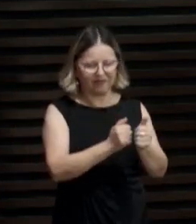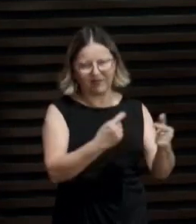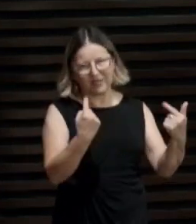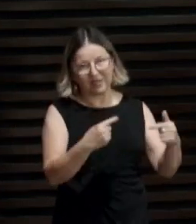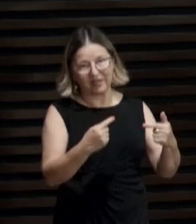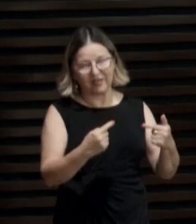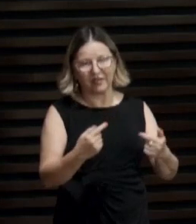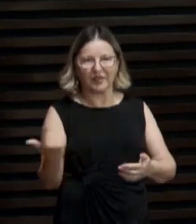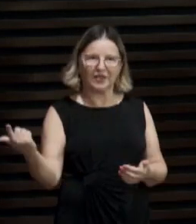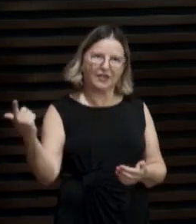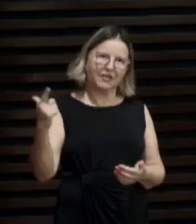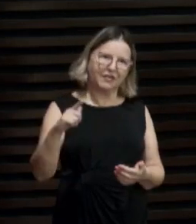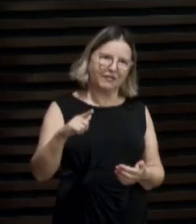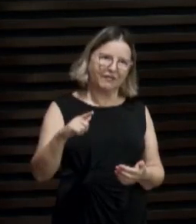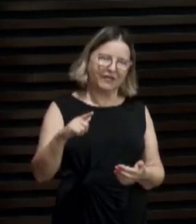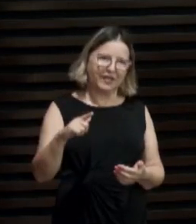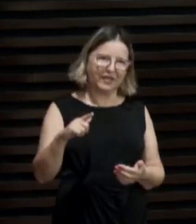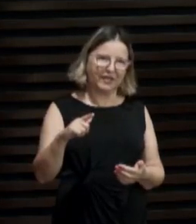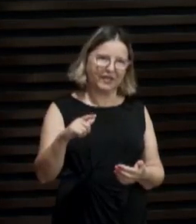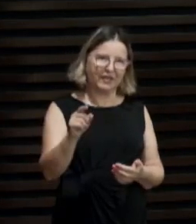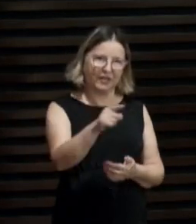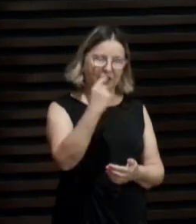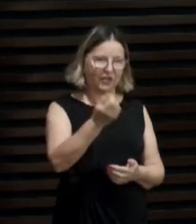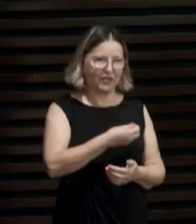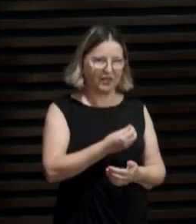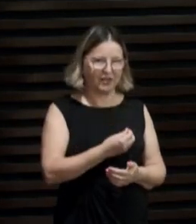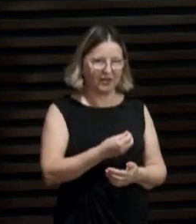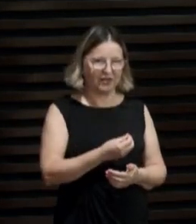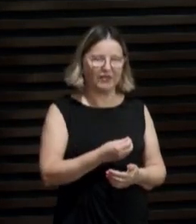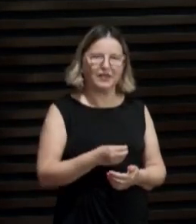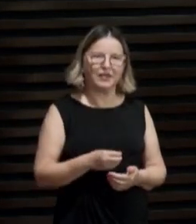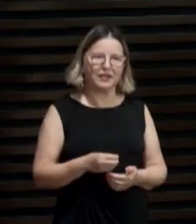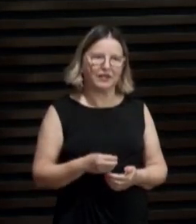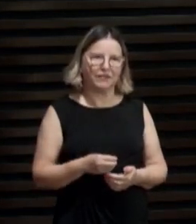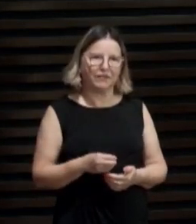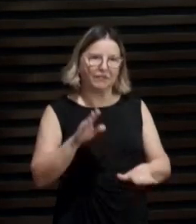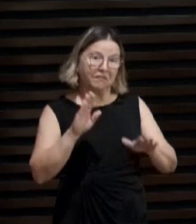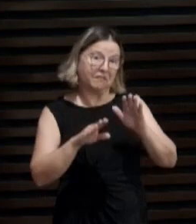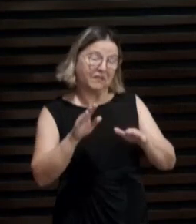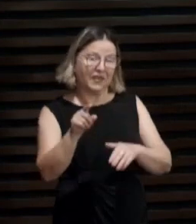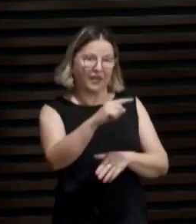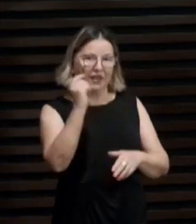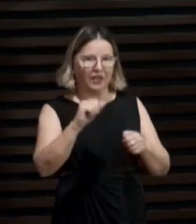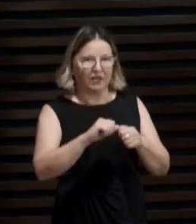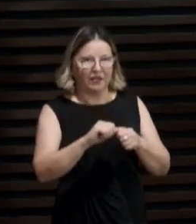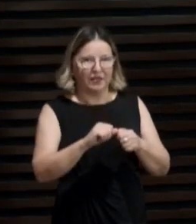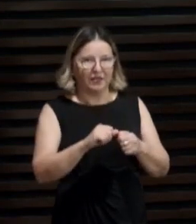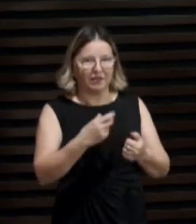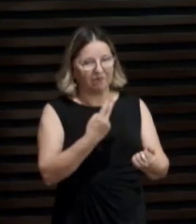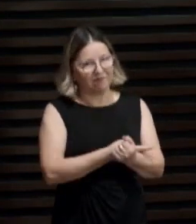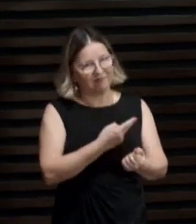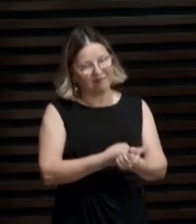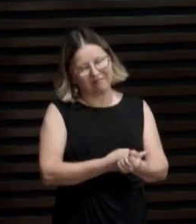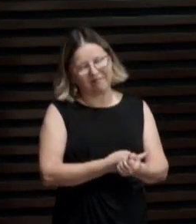vêm direto sendo como ataque em nossas vidas, podem nos fazer tropeçar.